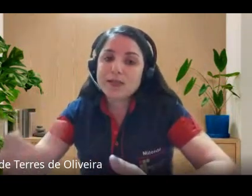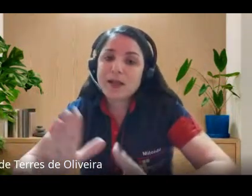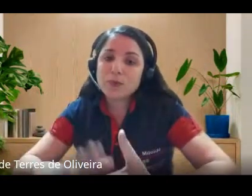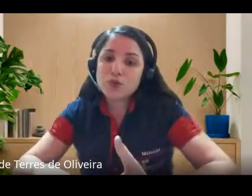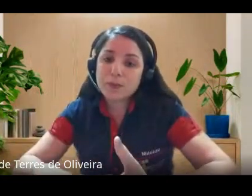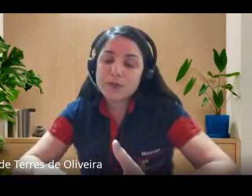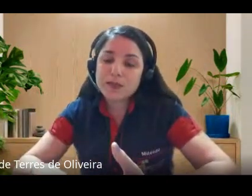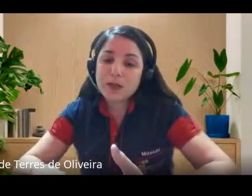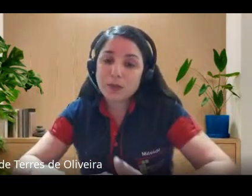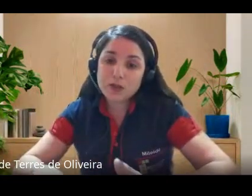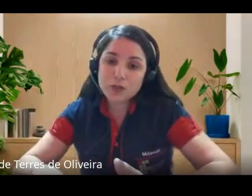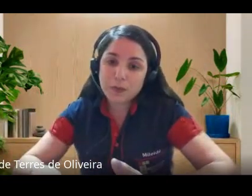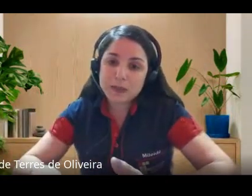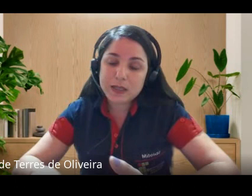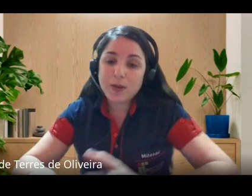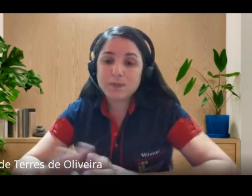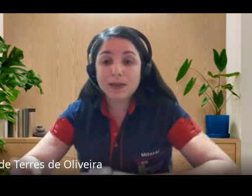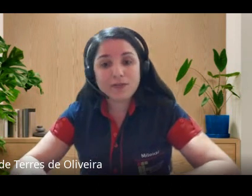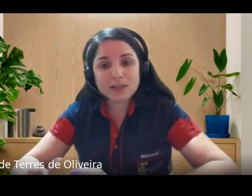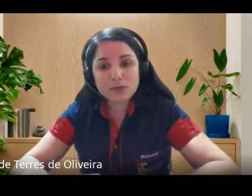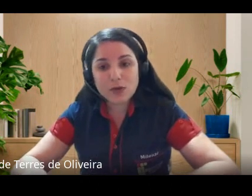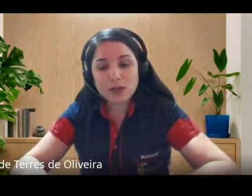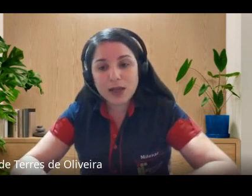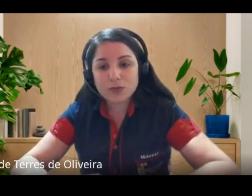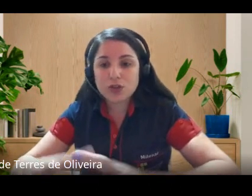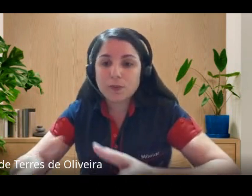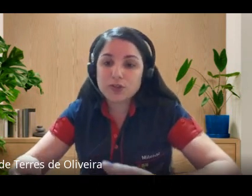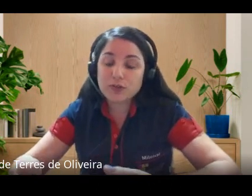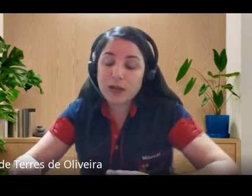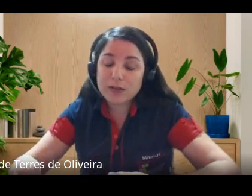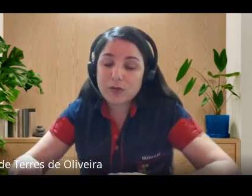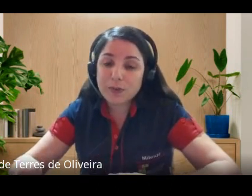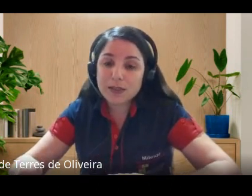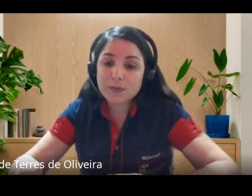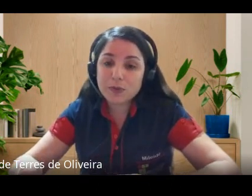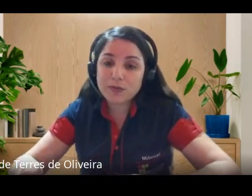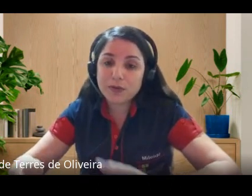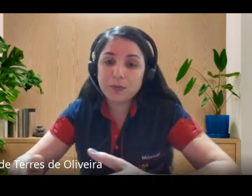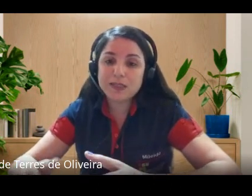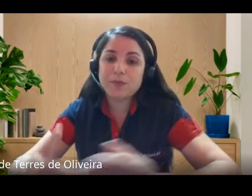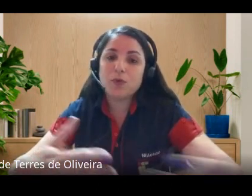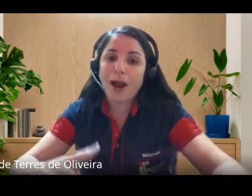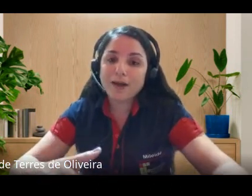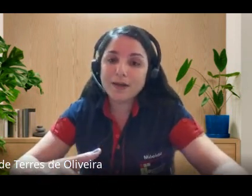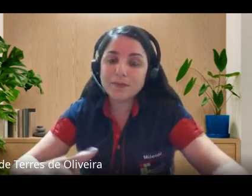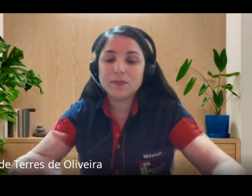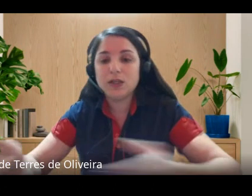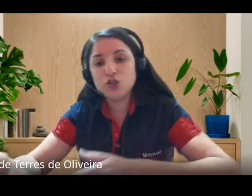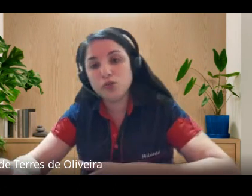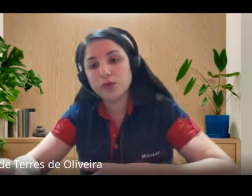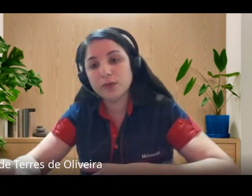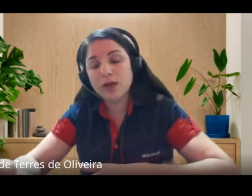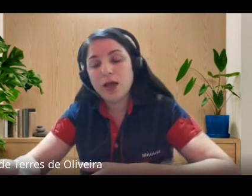composição ela se dá por justaposição. O que é justaposição? As palavras não se alteram e geralmente são acompanhadas pelo hífen. Por exemplo, guarda